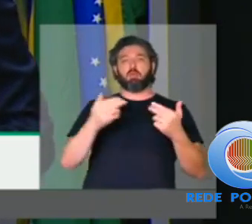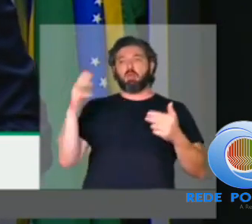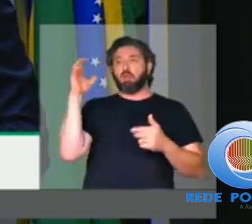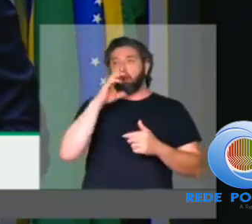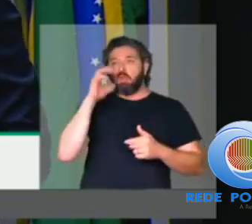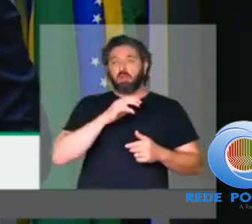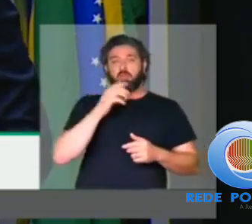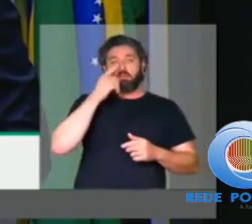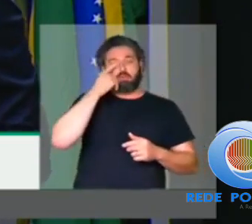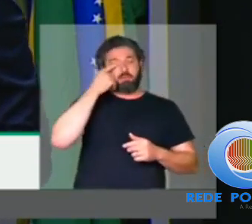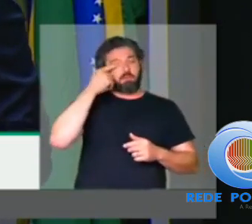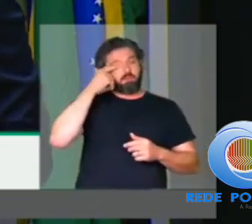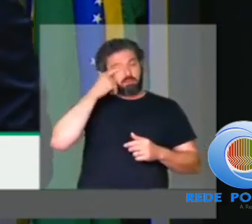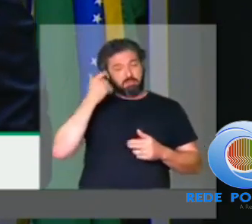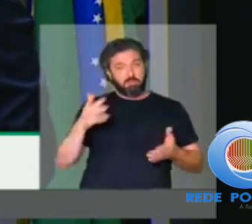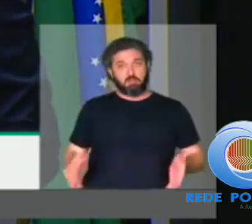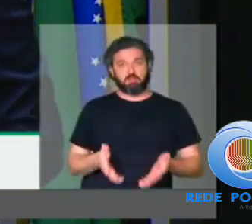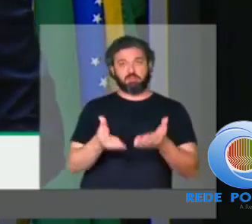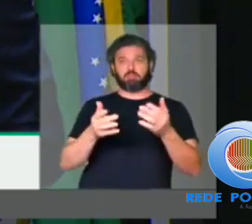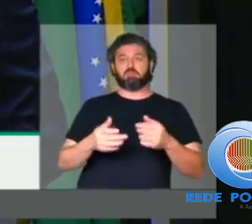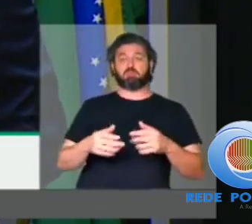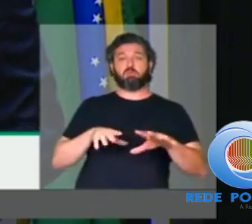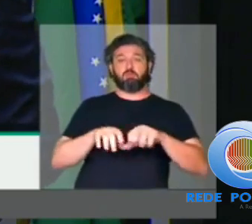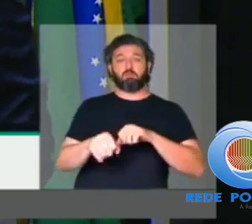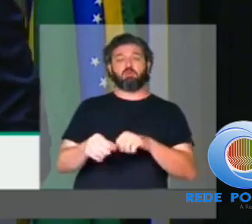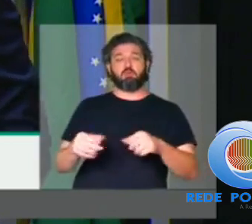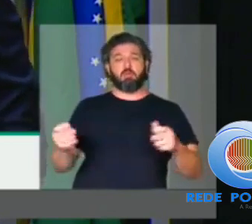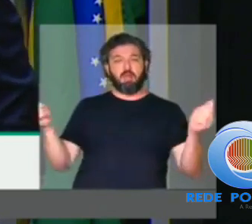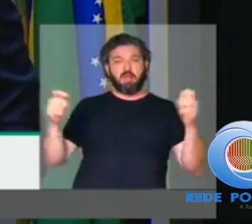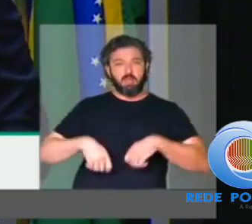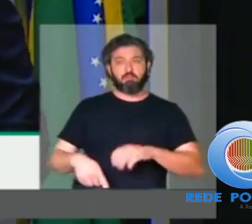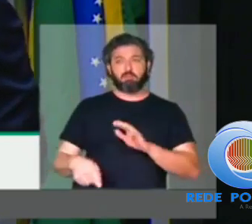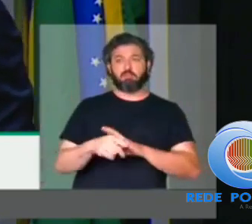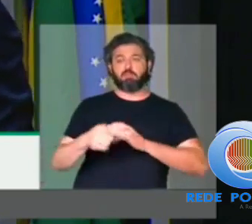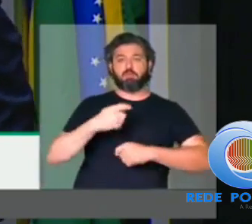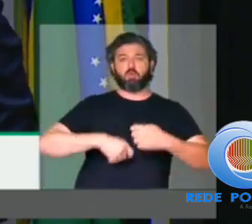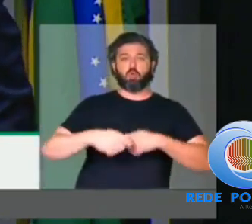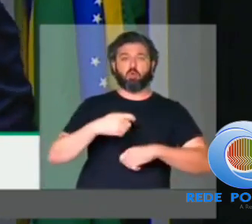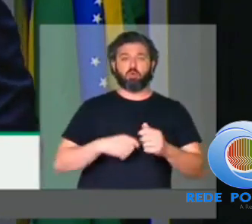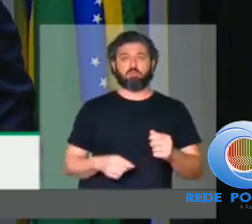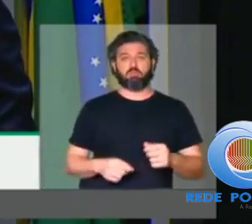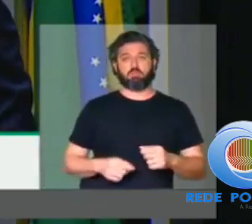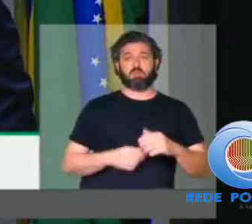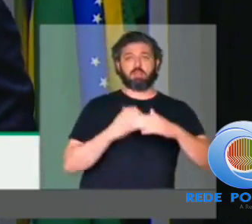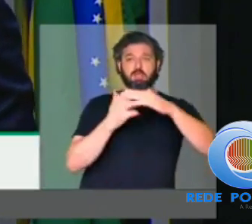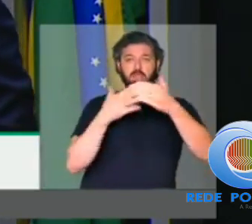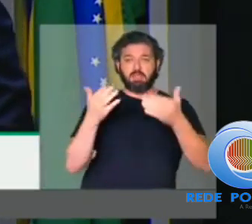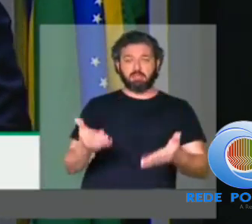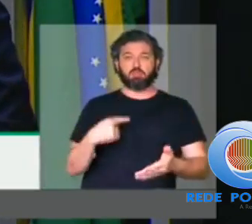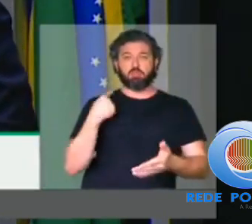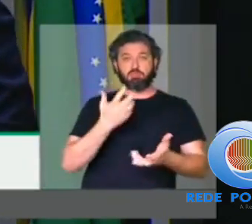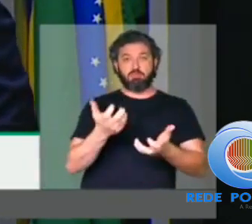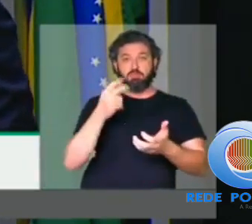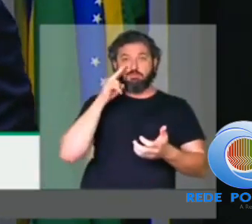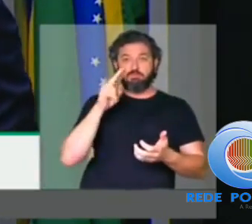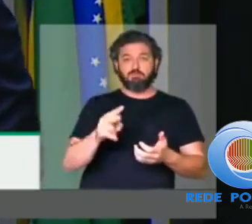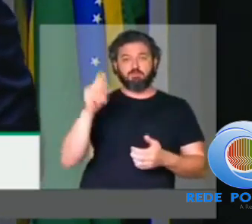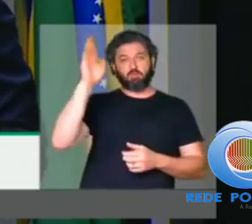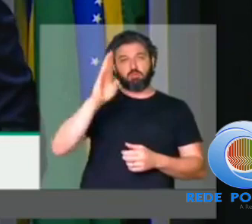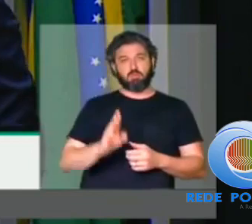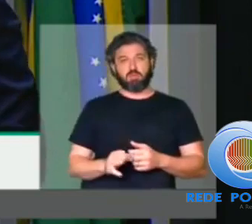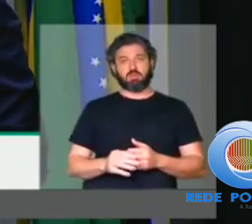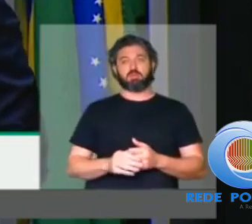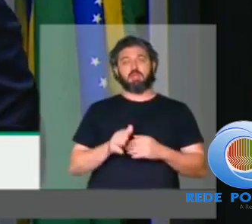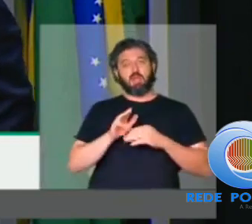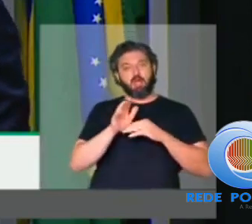célere que incentiva e que capacita essa economia, esses empreendedores que nós queremos ver no